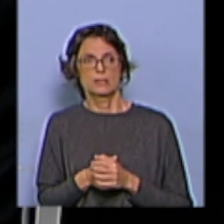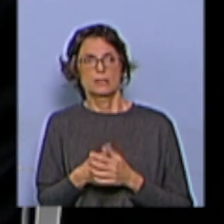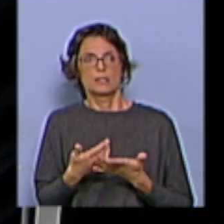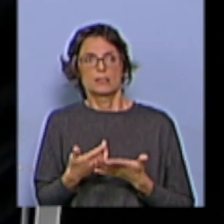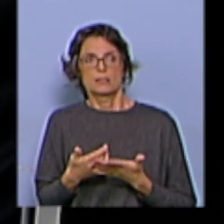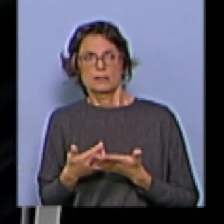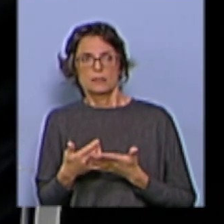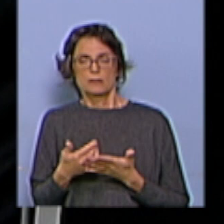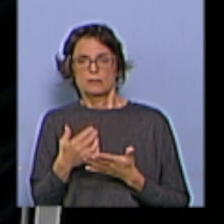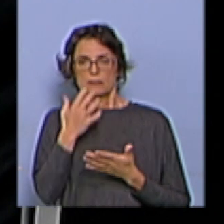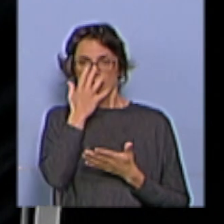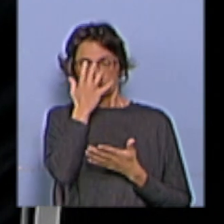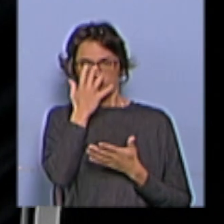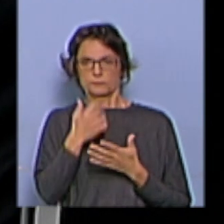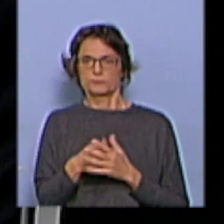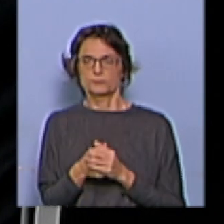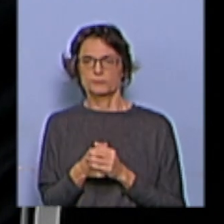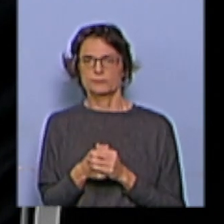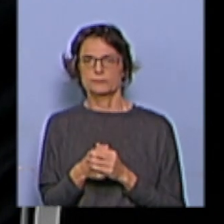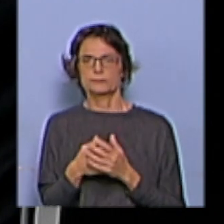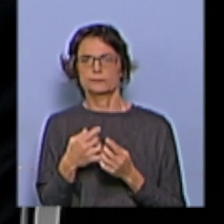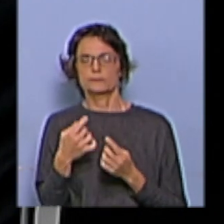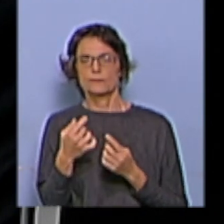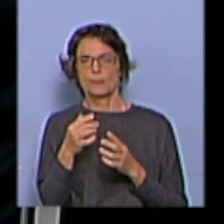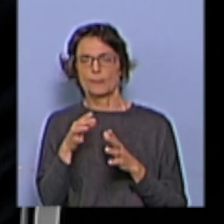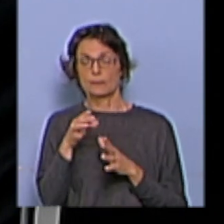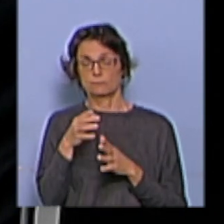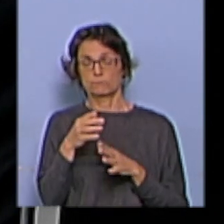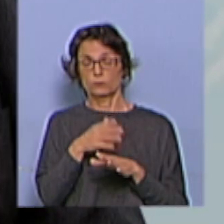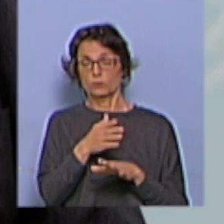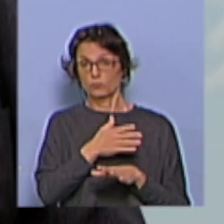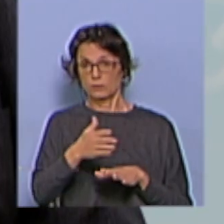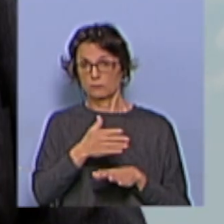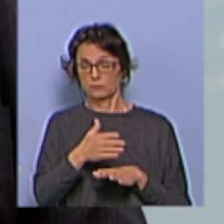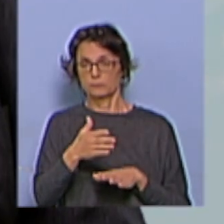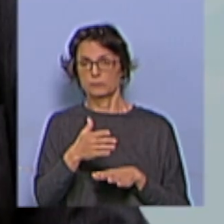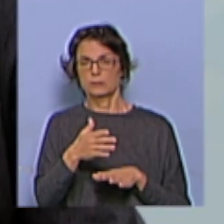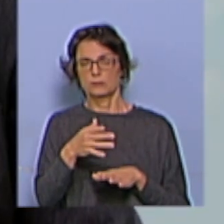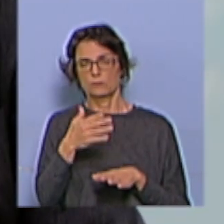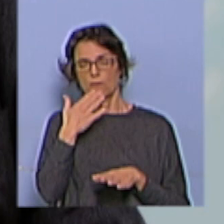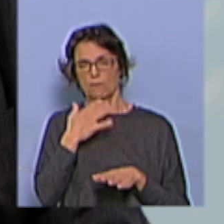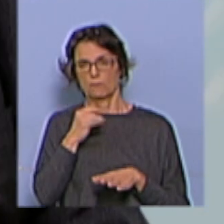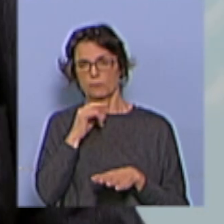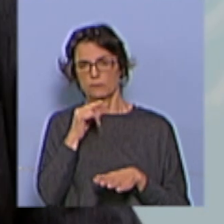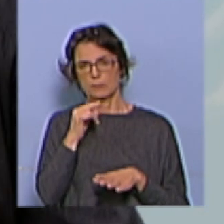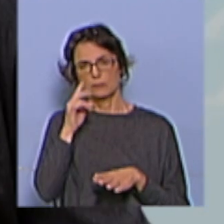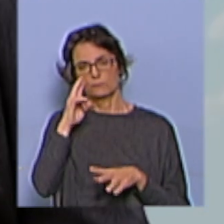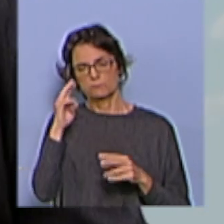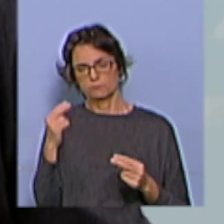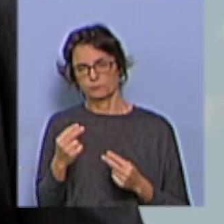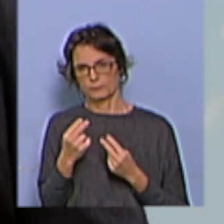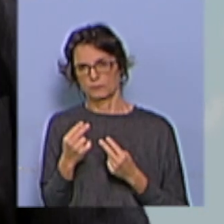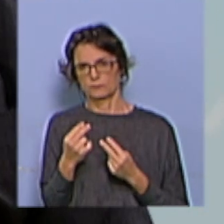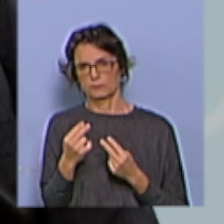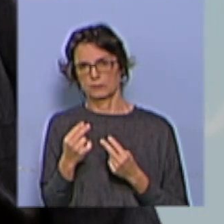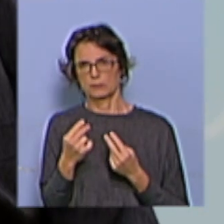coisas, por gerar oportunidades para parar e para refletir. As